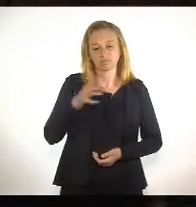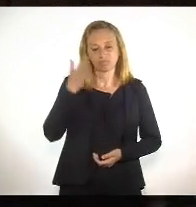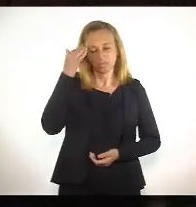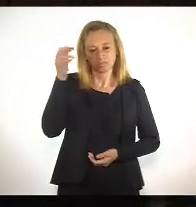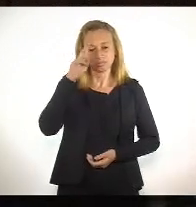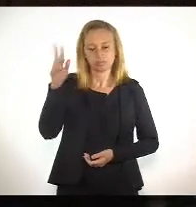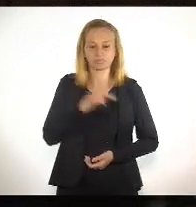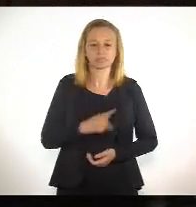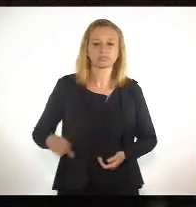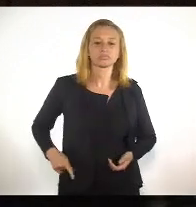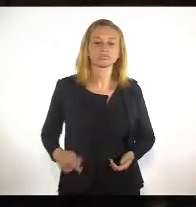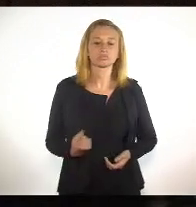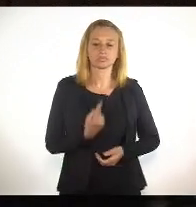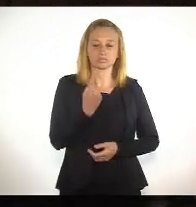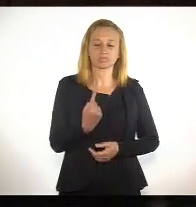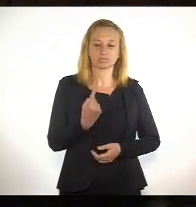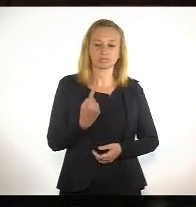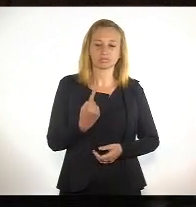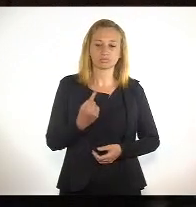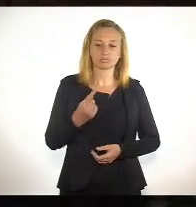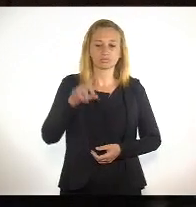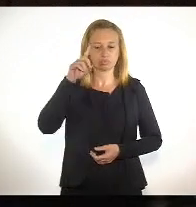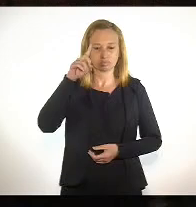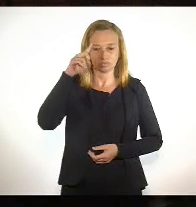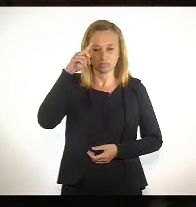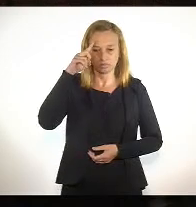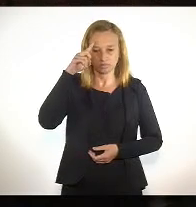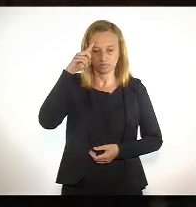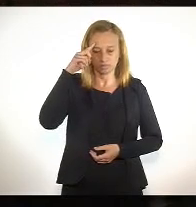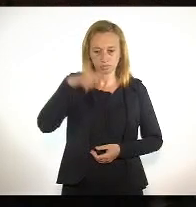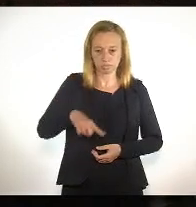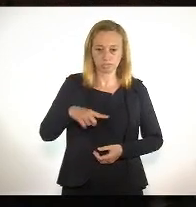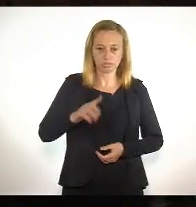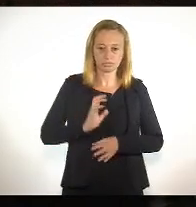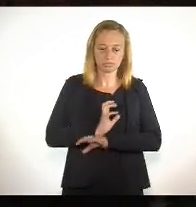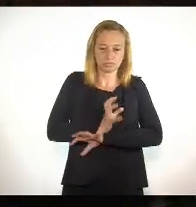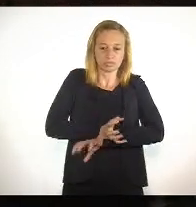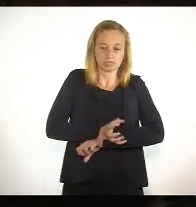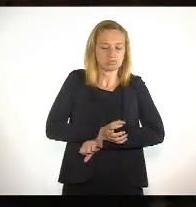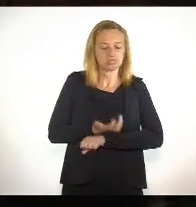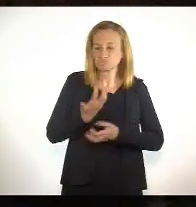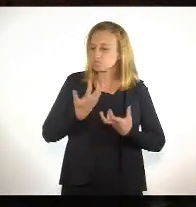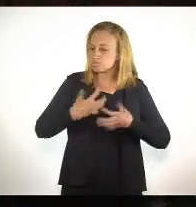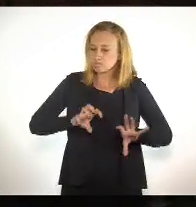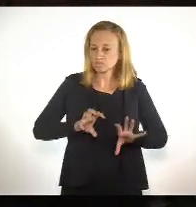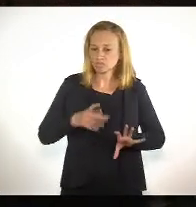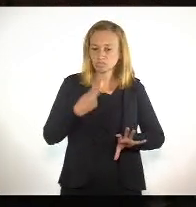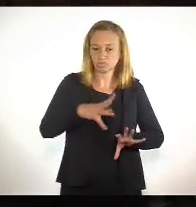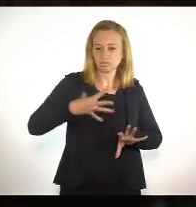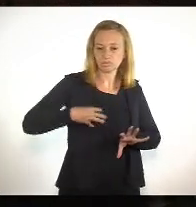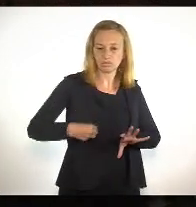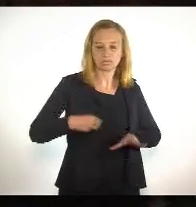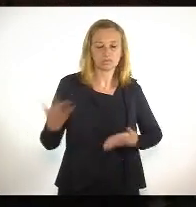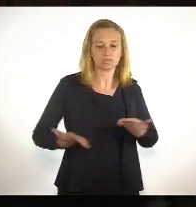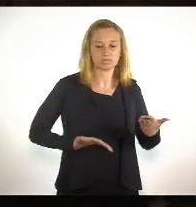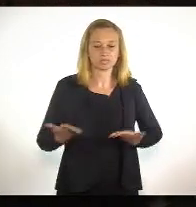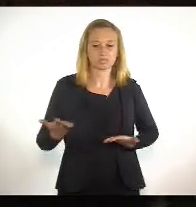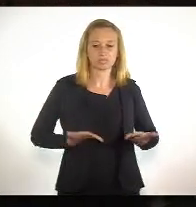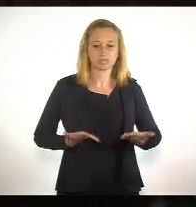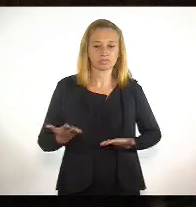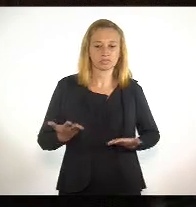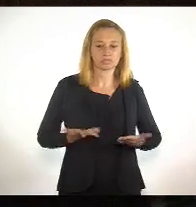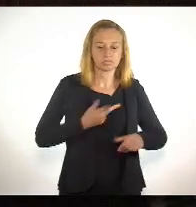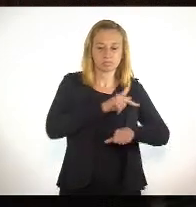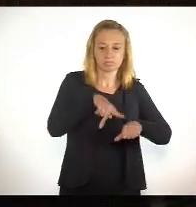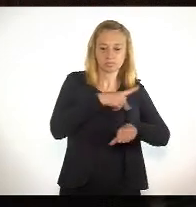muitos dos donos de escravos não queriam enviar os seus filhos para servirem à pátria,